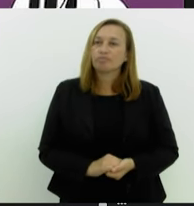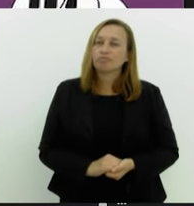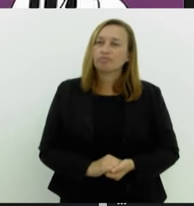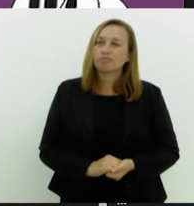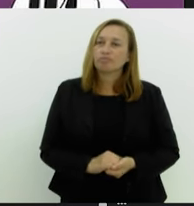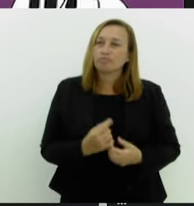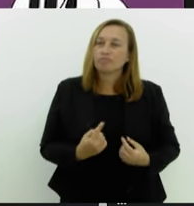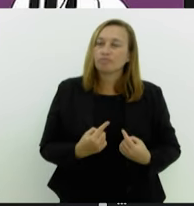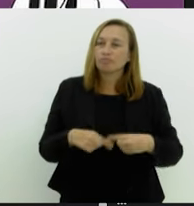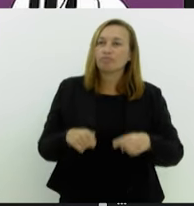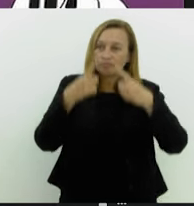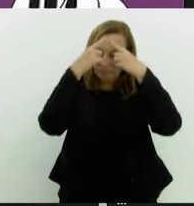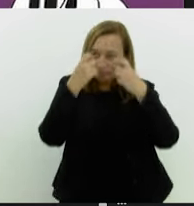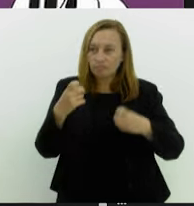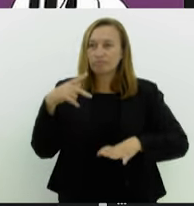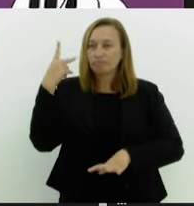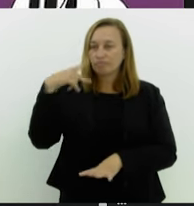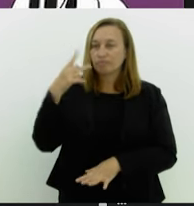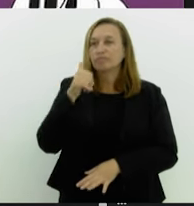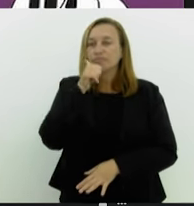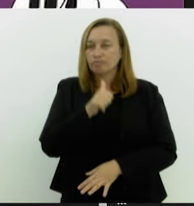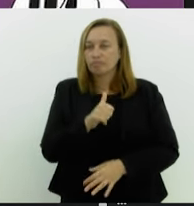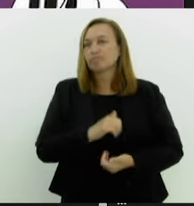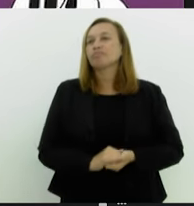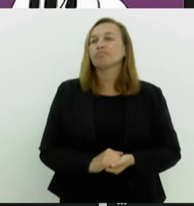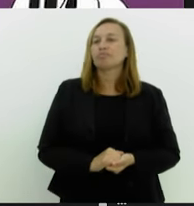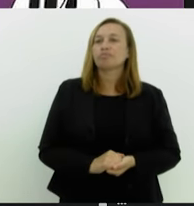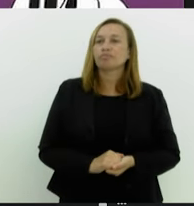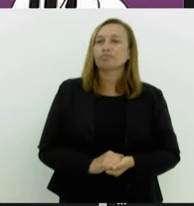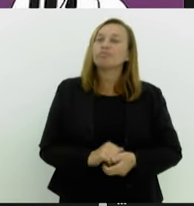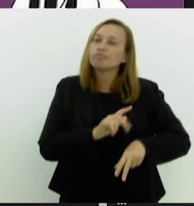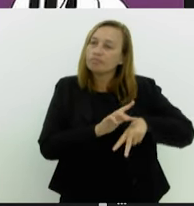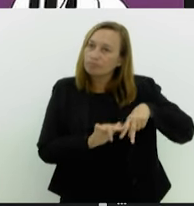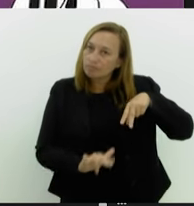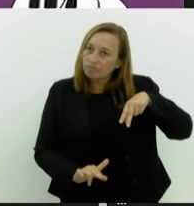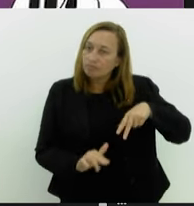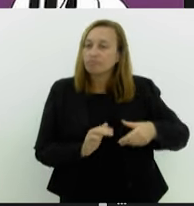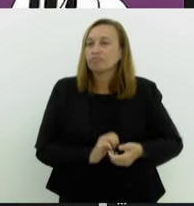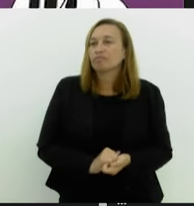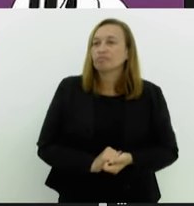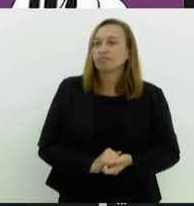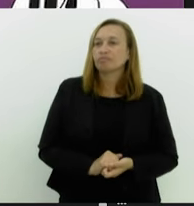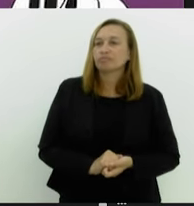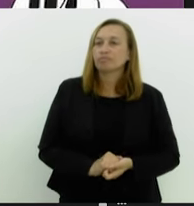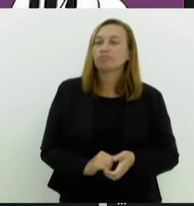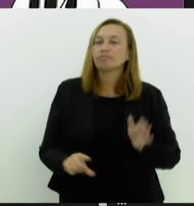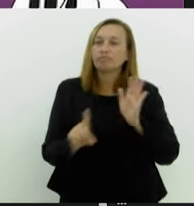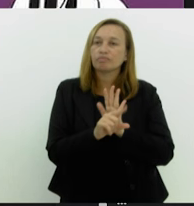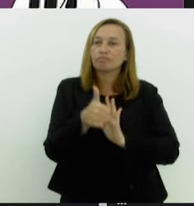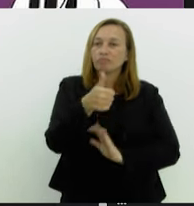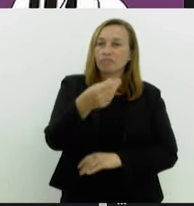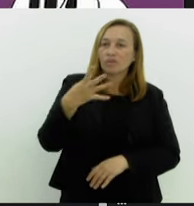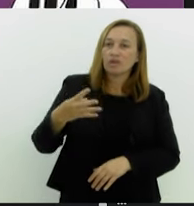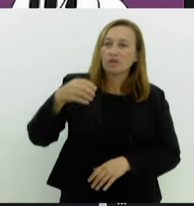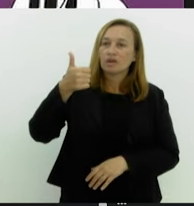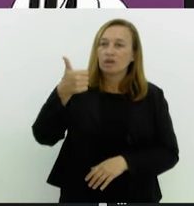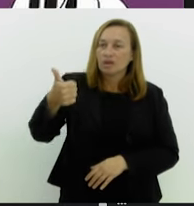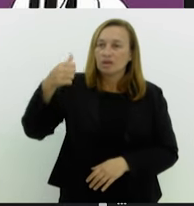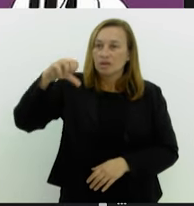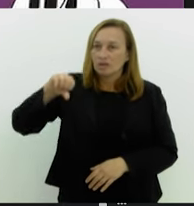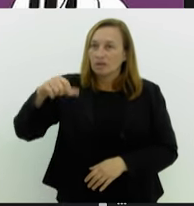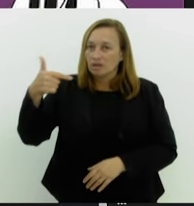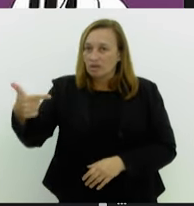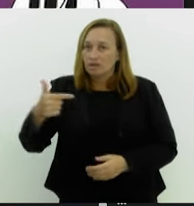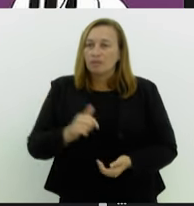Combate à violência política contra mulher a violência política de gênero na Perspectiva da lei 14192